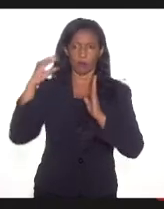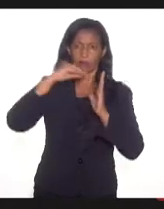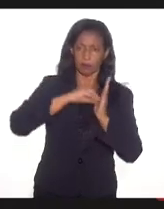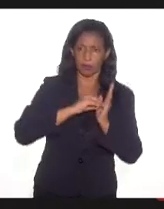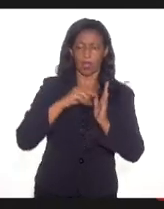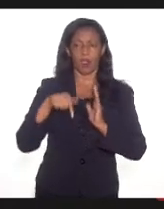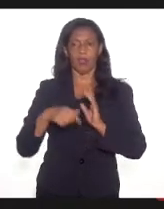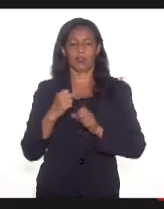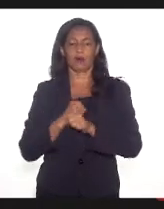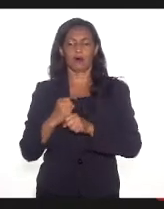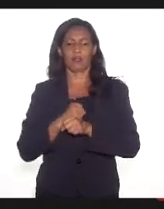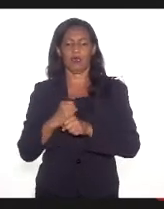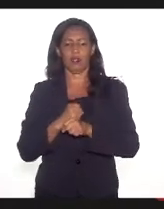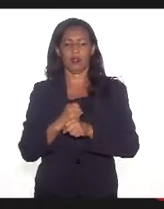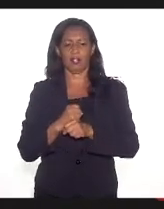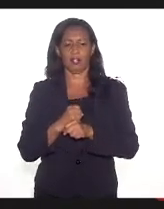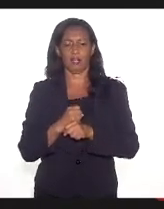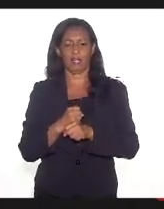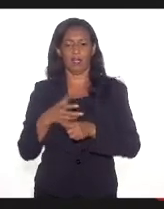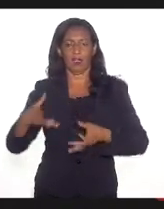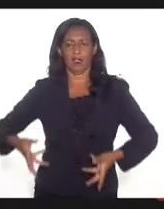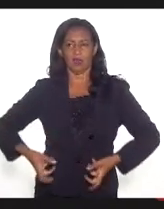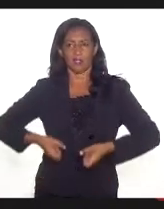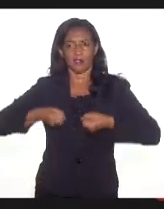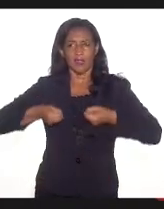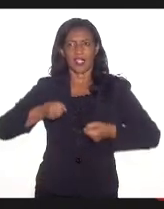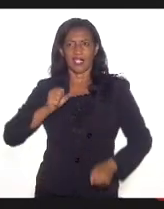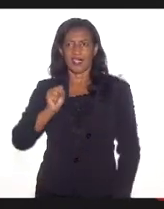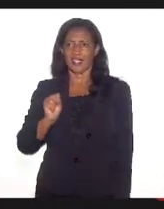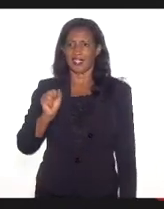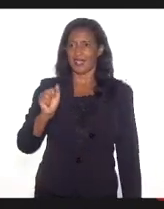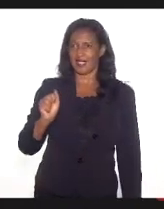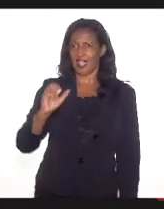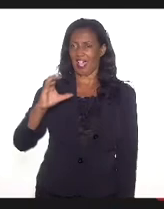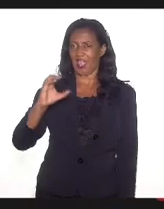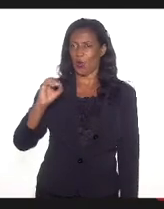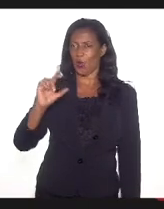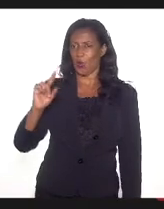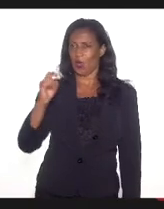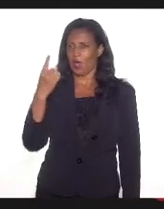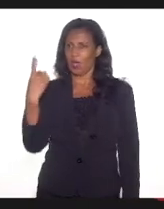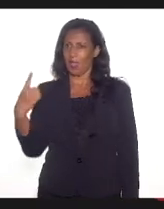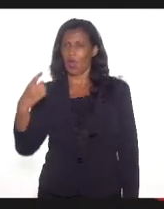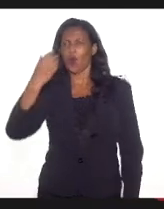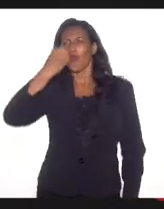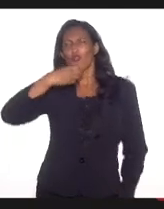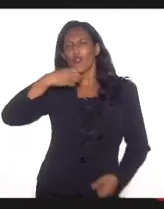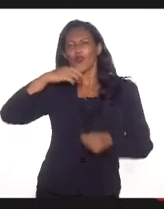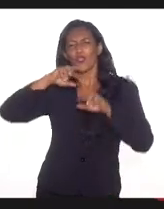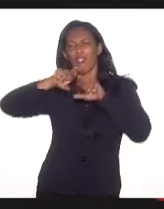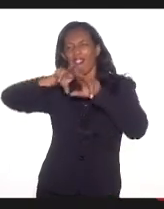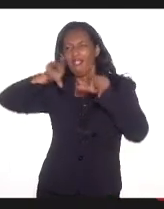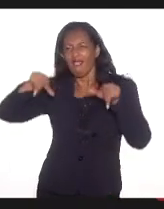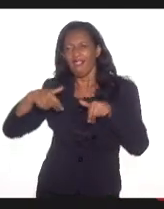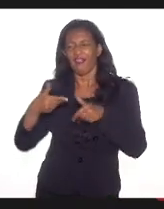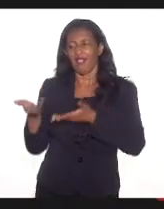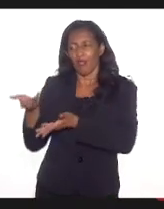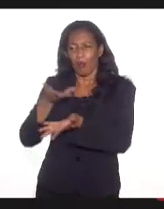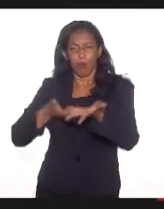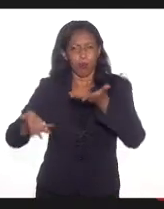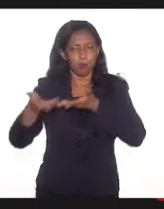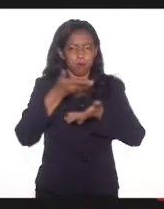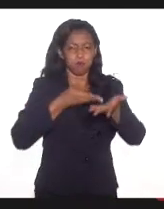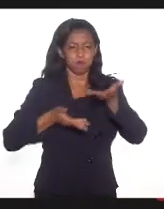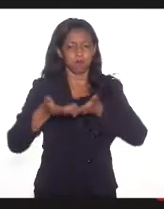ainda esse ano, o nosso Sacolão Social, um programa que tem a cooperação